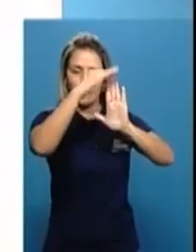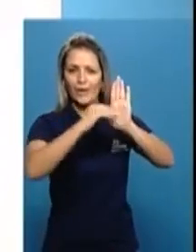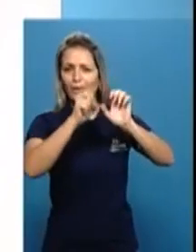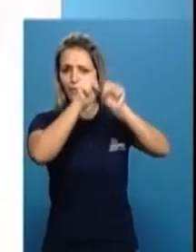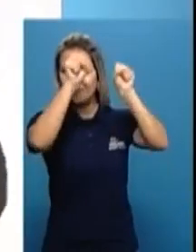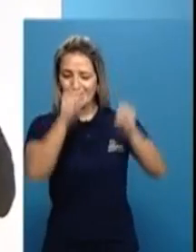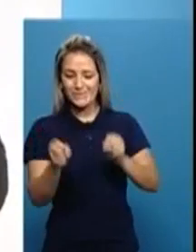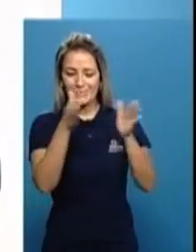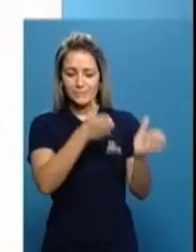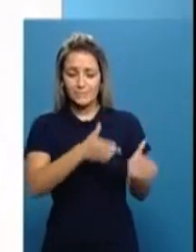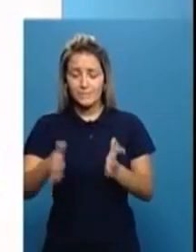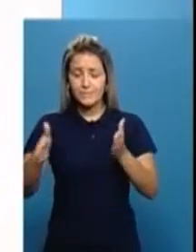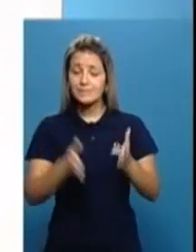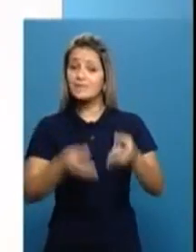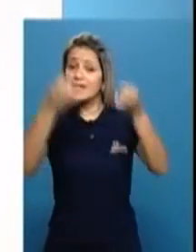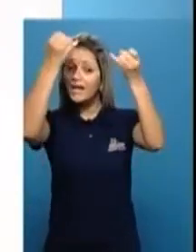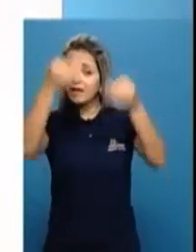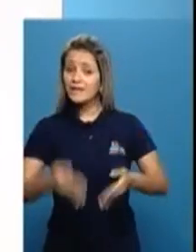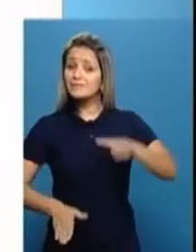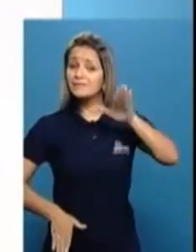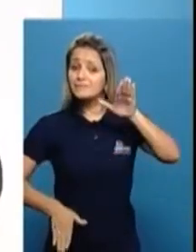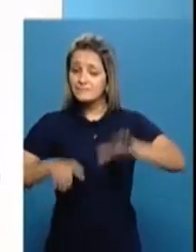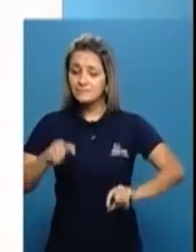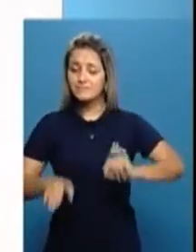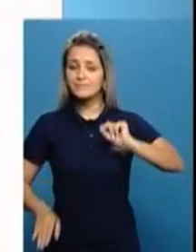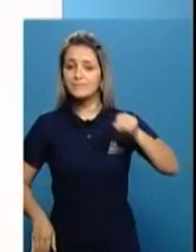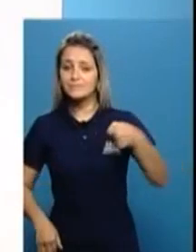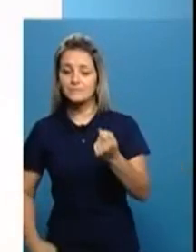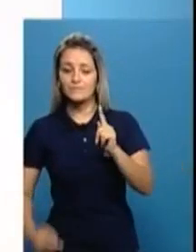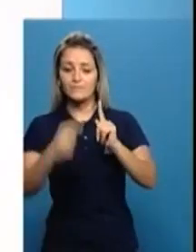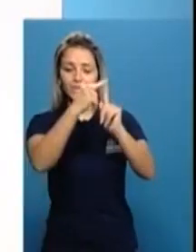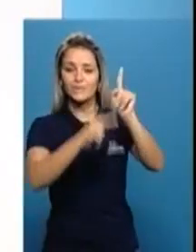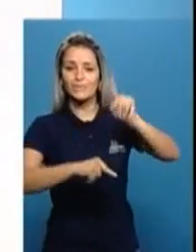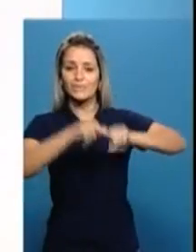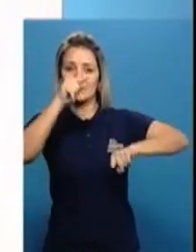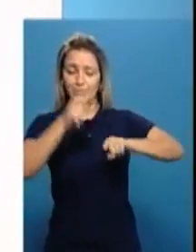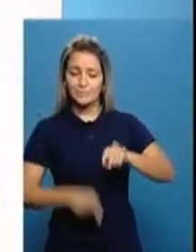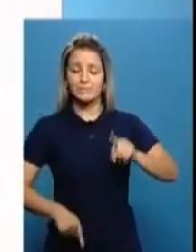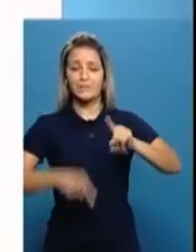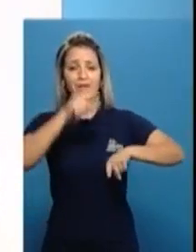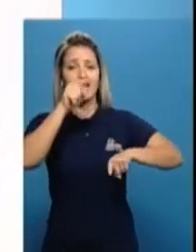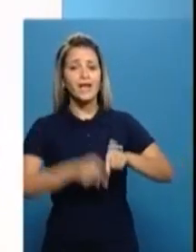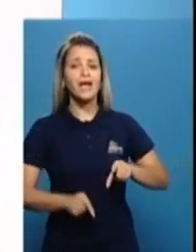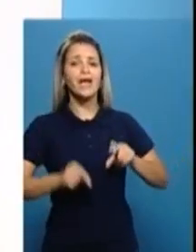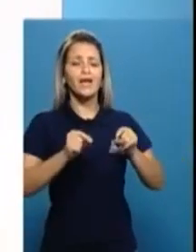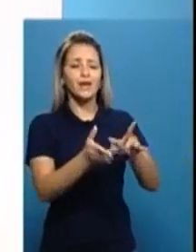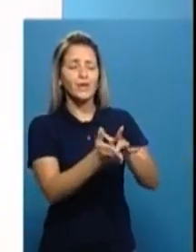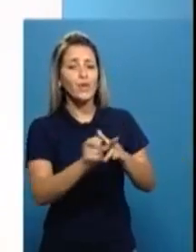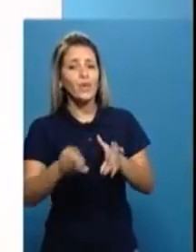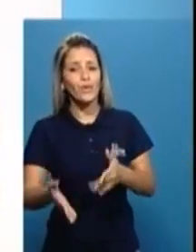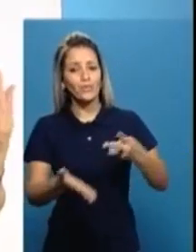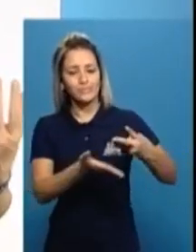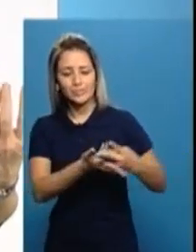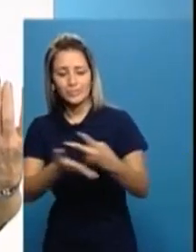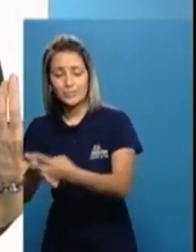produção, falamos que depende muito do tipo de produto, se ele é um produto discreto ou contínuo, se ele